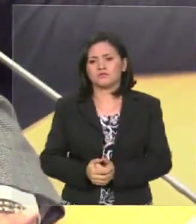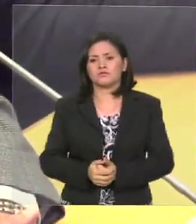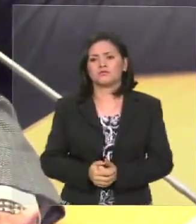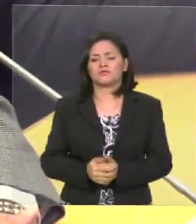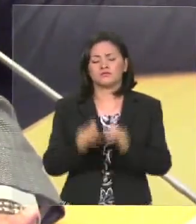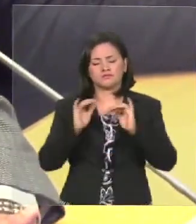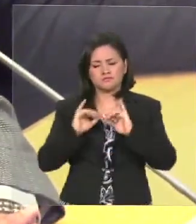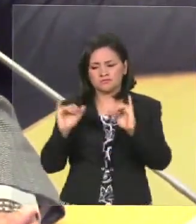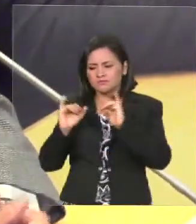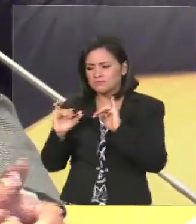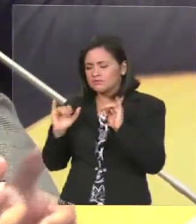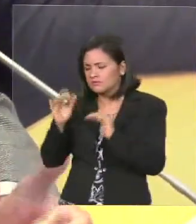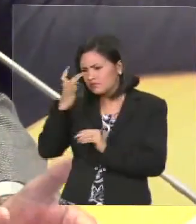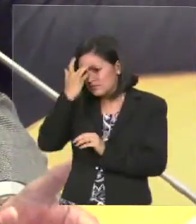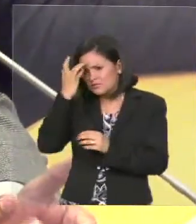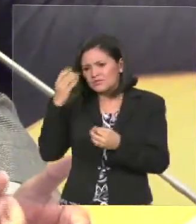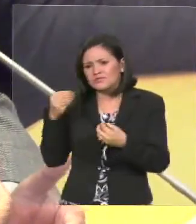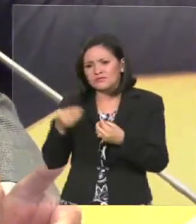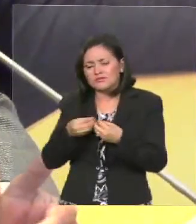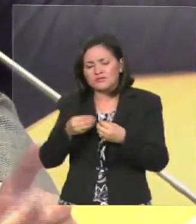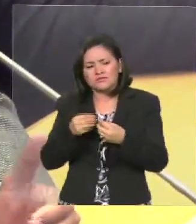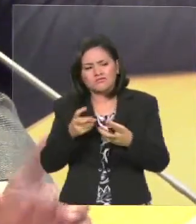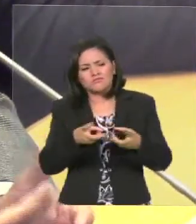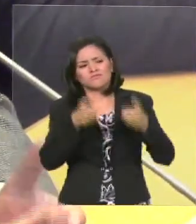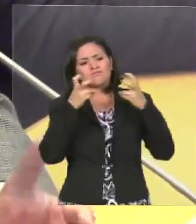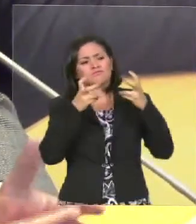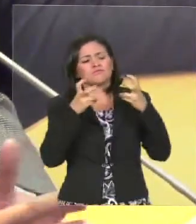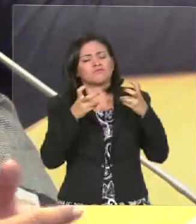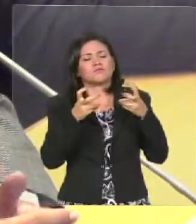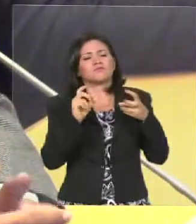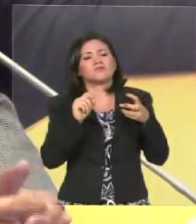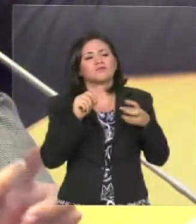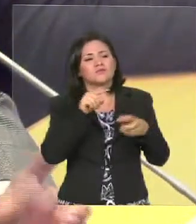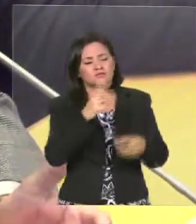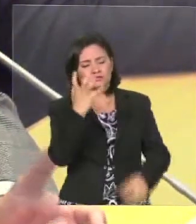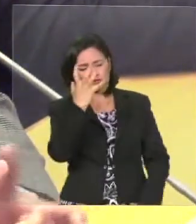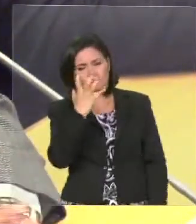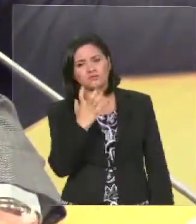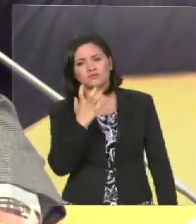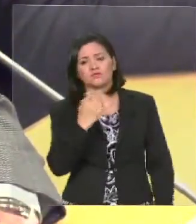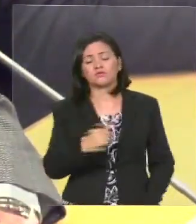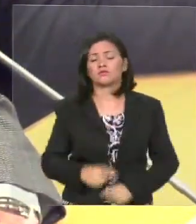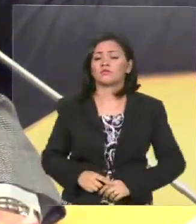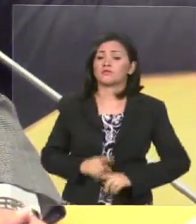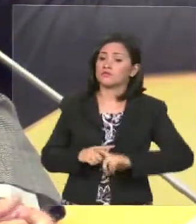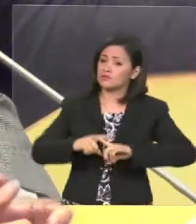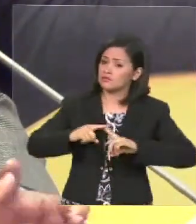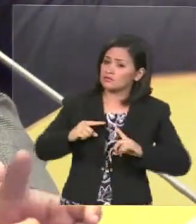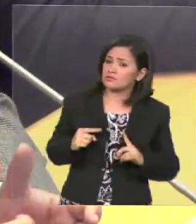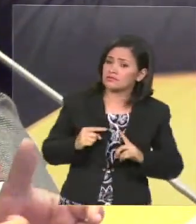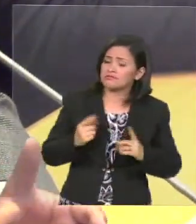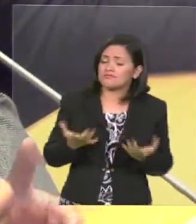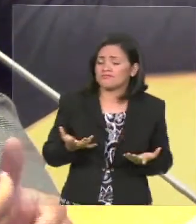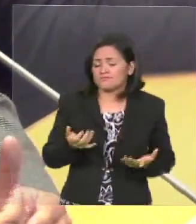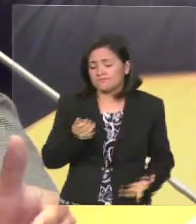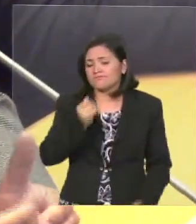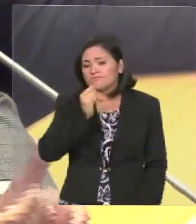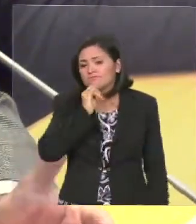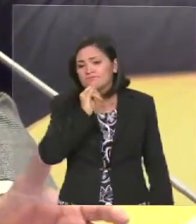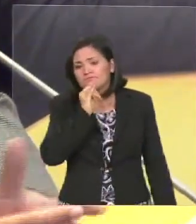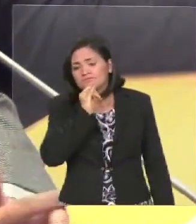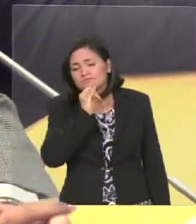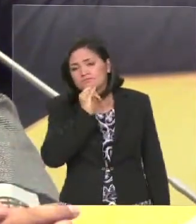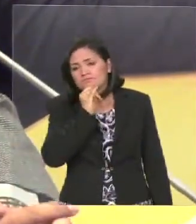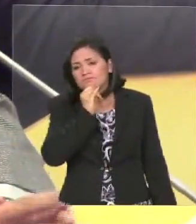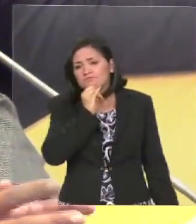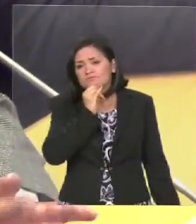quem lhe cercava, mas, infelizmente ou felizmente, enfim, Deus não